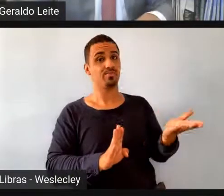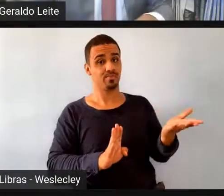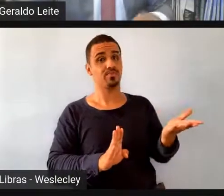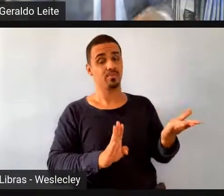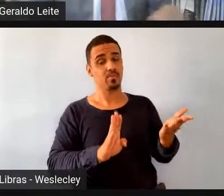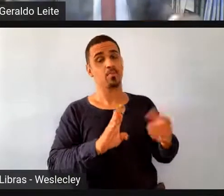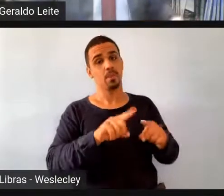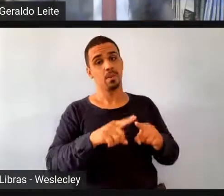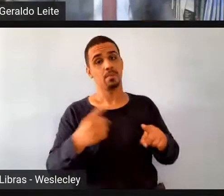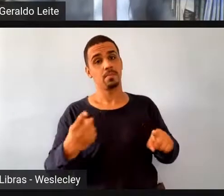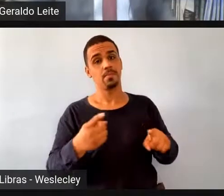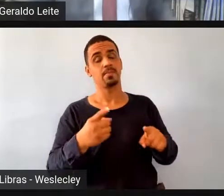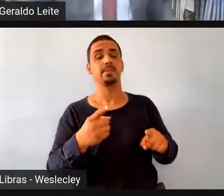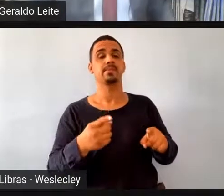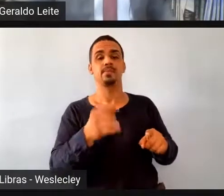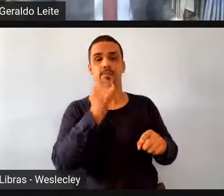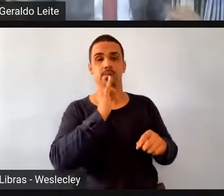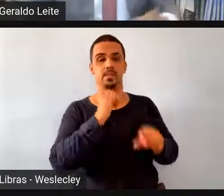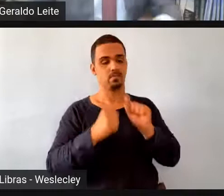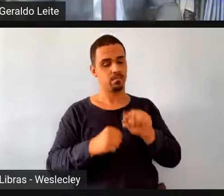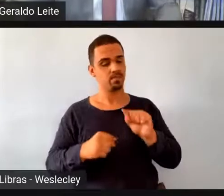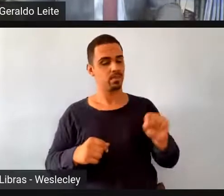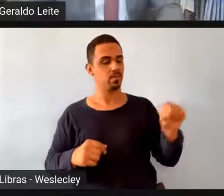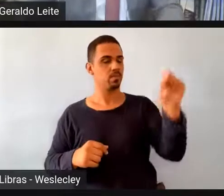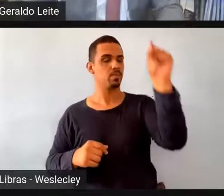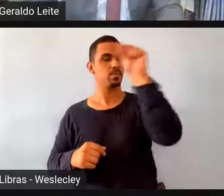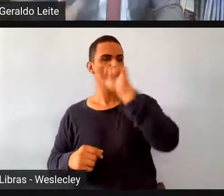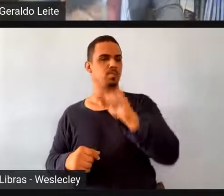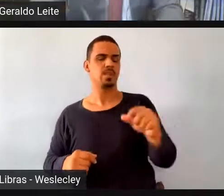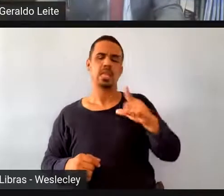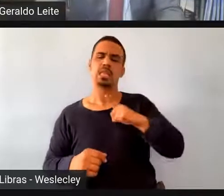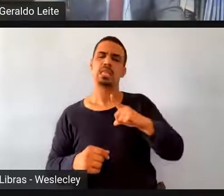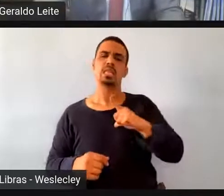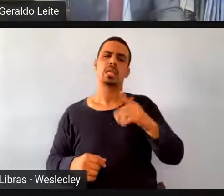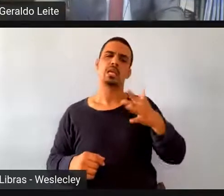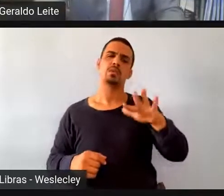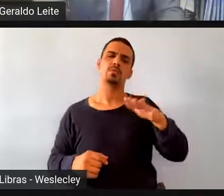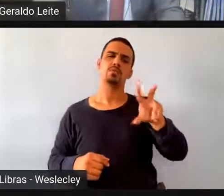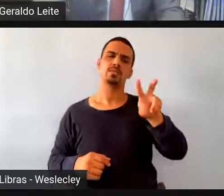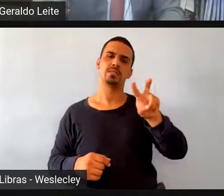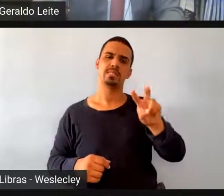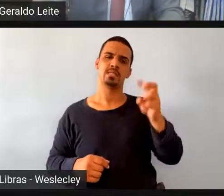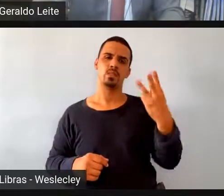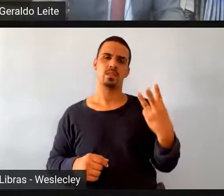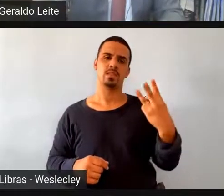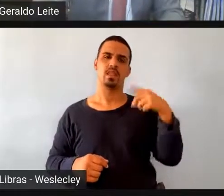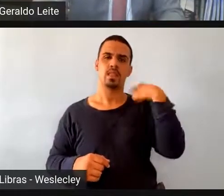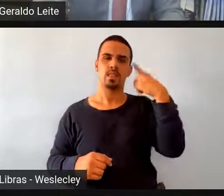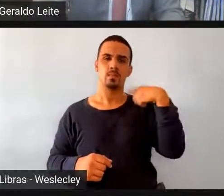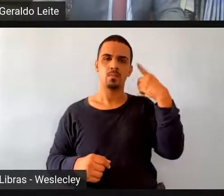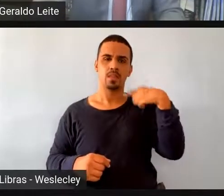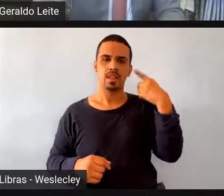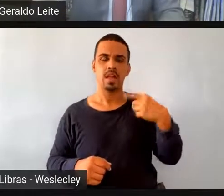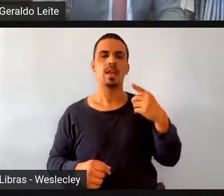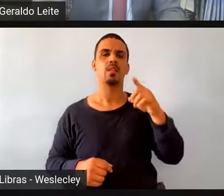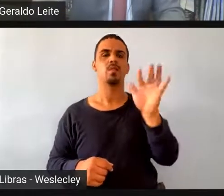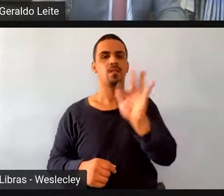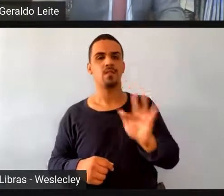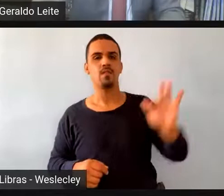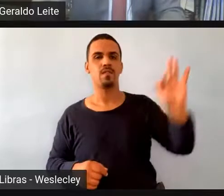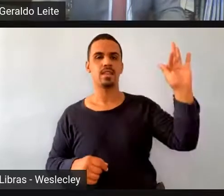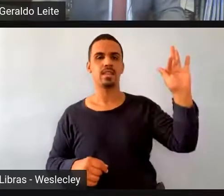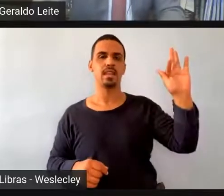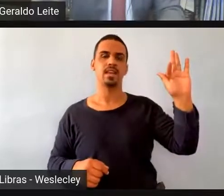distritalização relativa, quer dizer, em que você tem, sei lá, Minas, 53 deputados federais. Você poderia